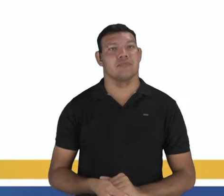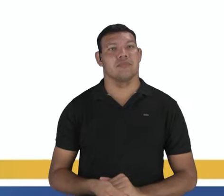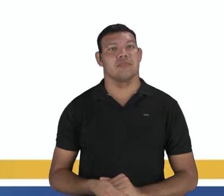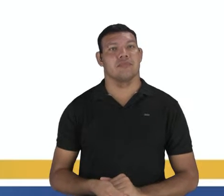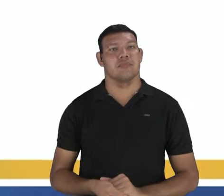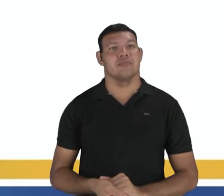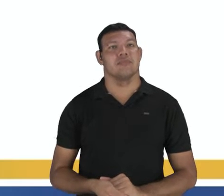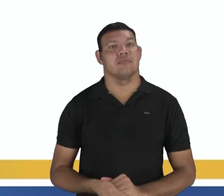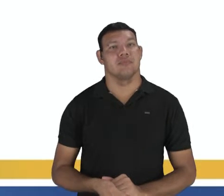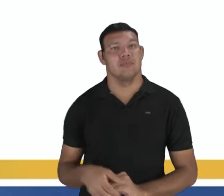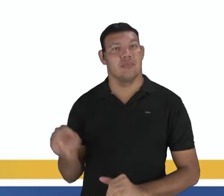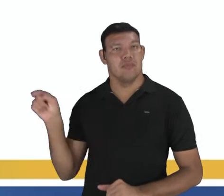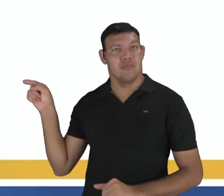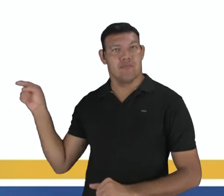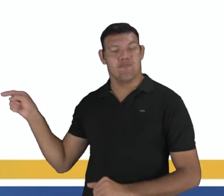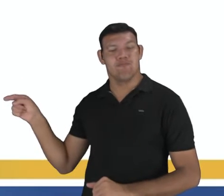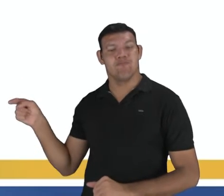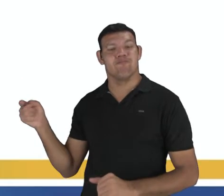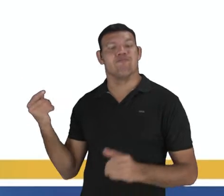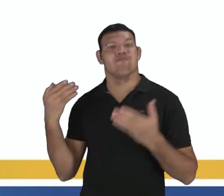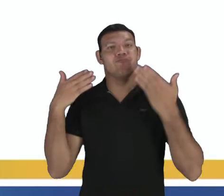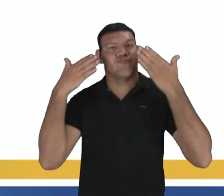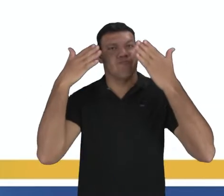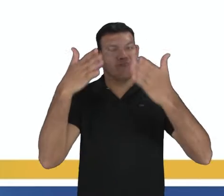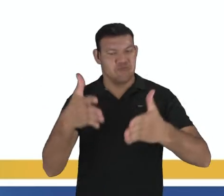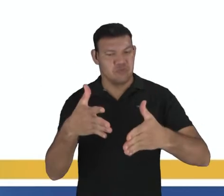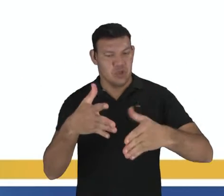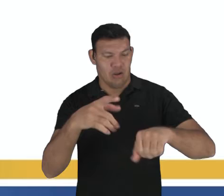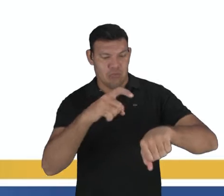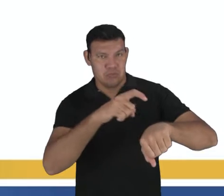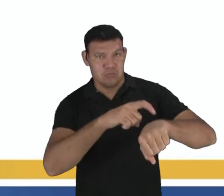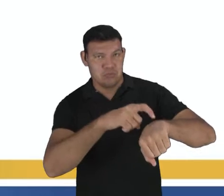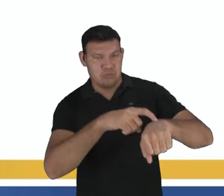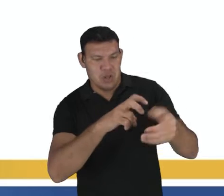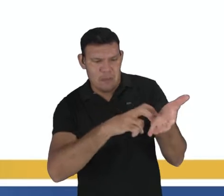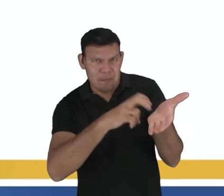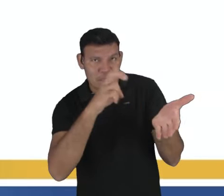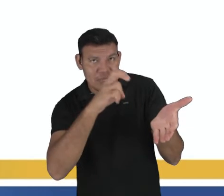early lately. Ele tem chegado cedo ultimamente.